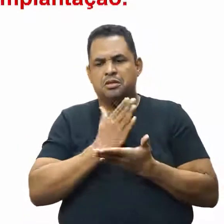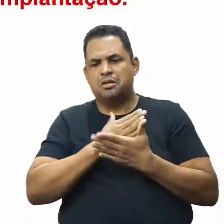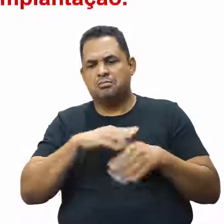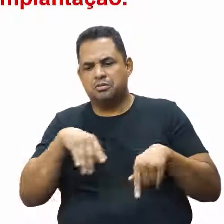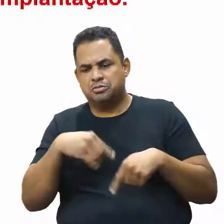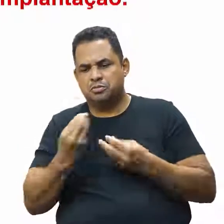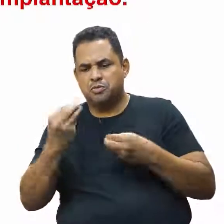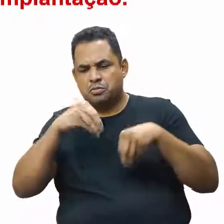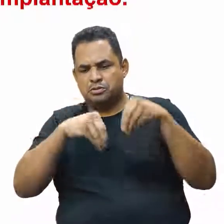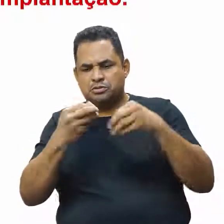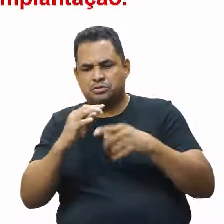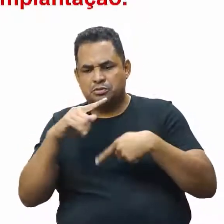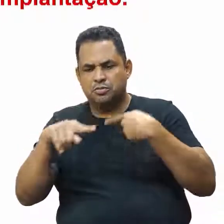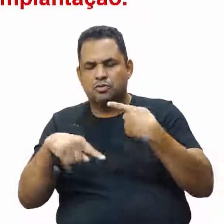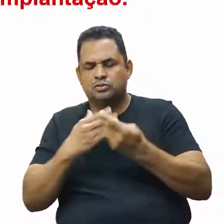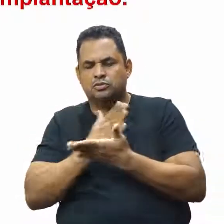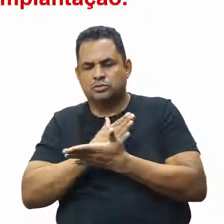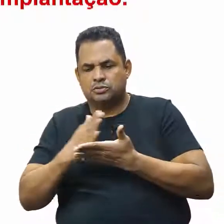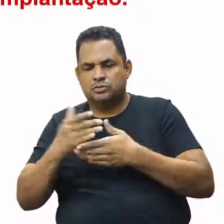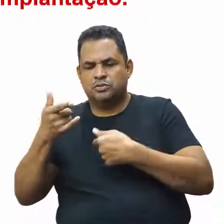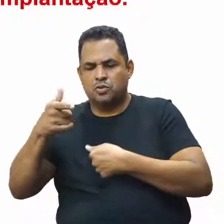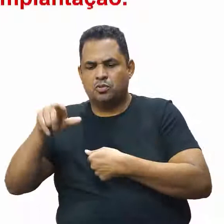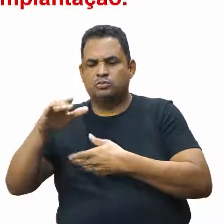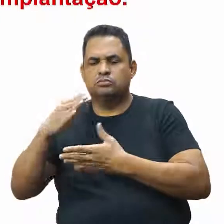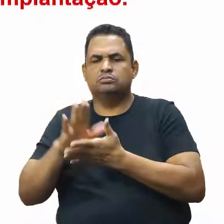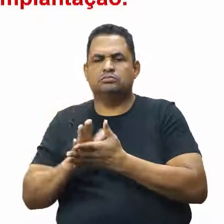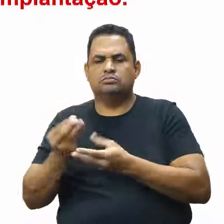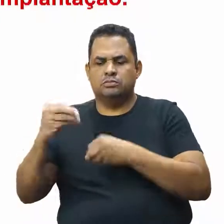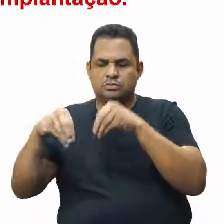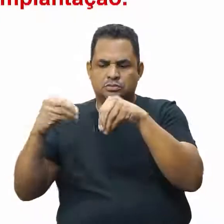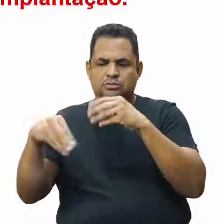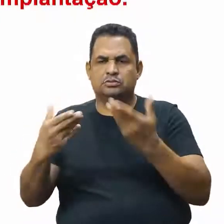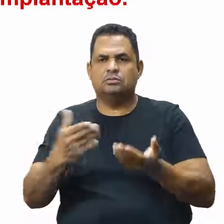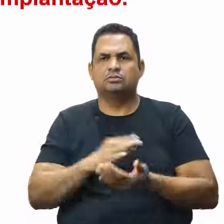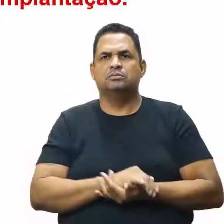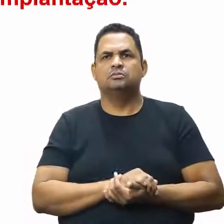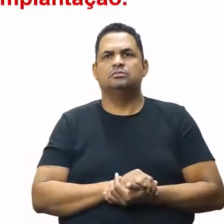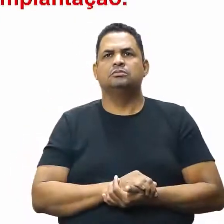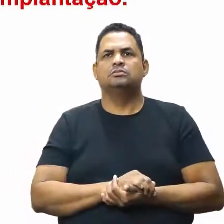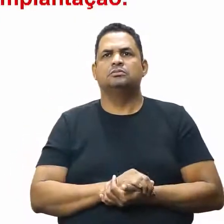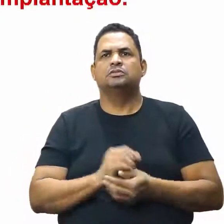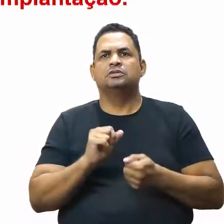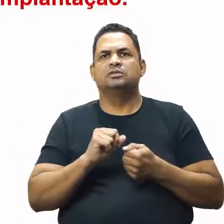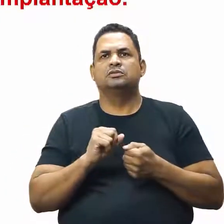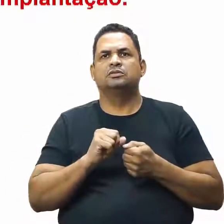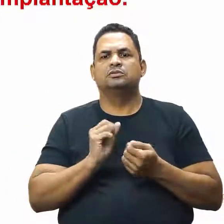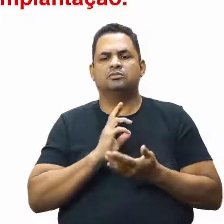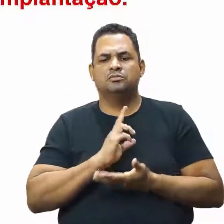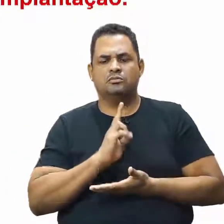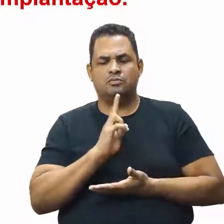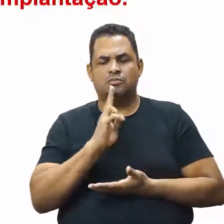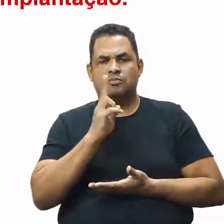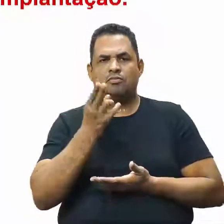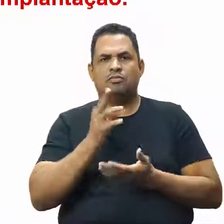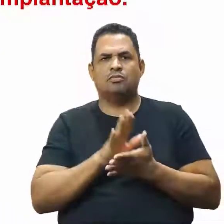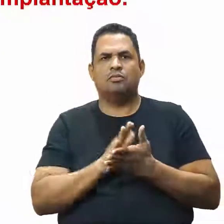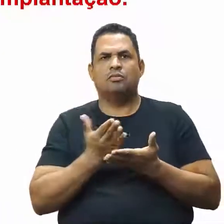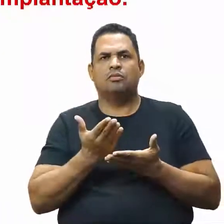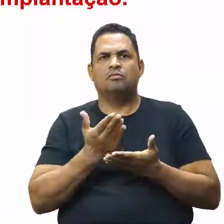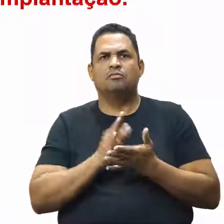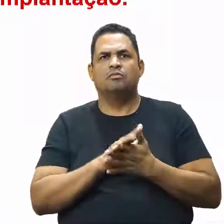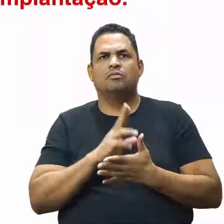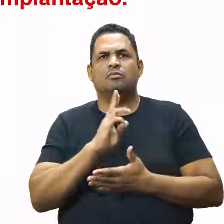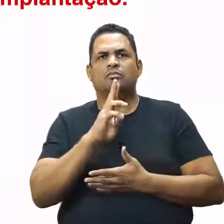de uma cultura, está iniciando a produção de outra. Então, se você fizer esse processo que vai